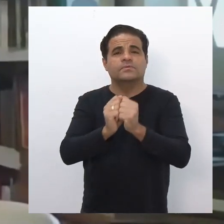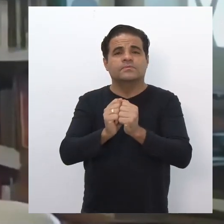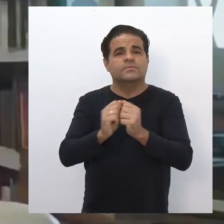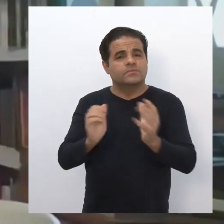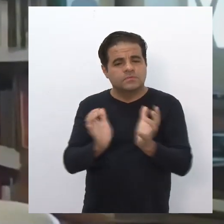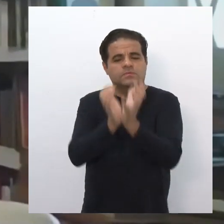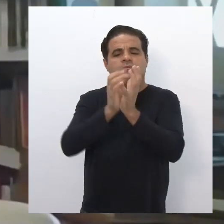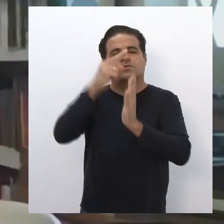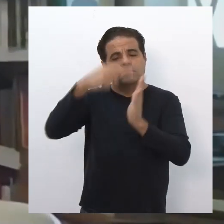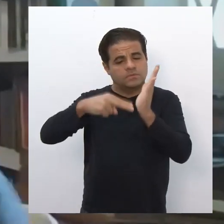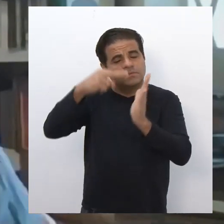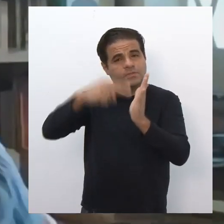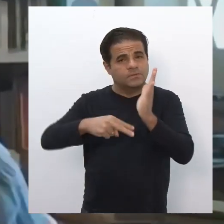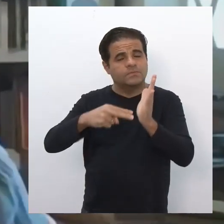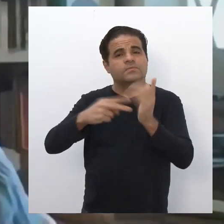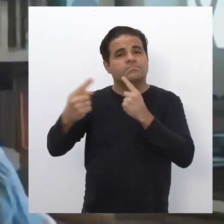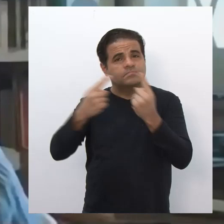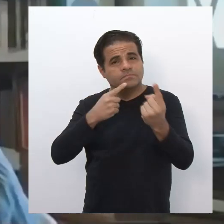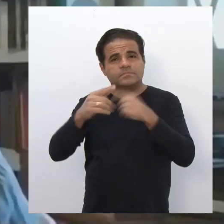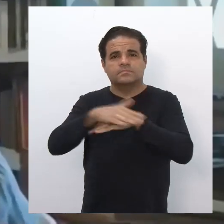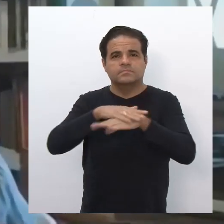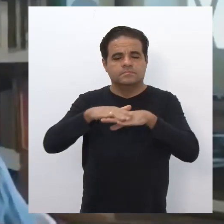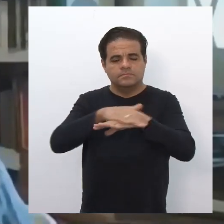de leitura, né?